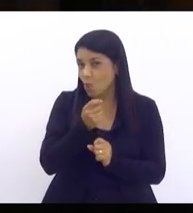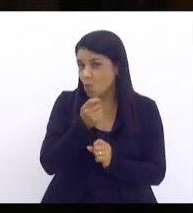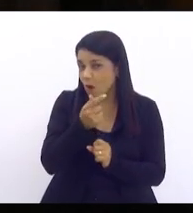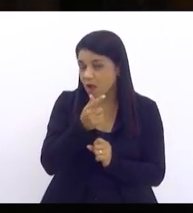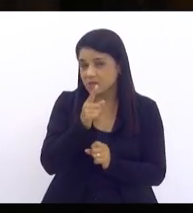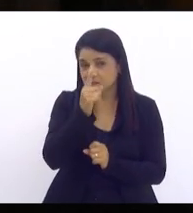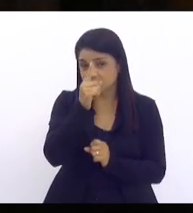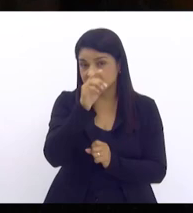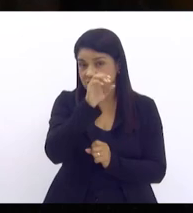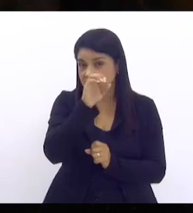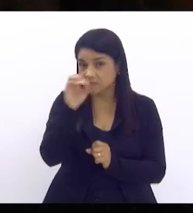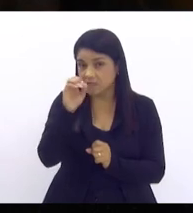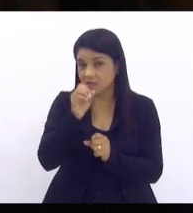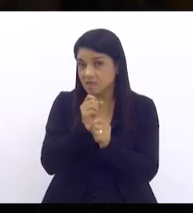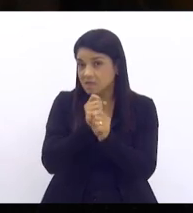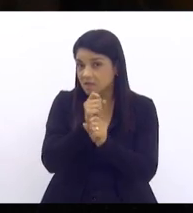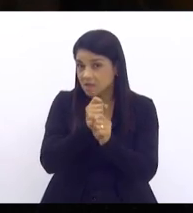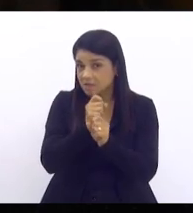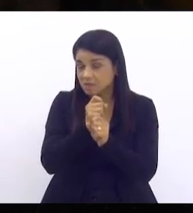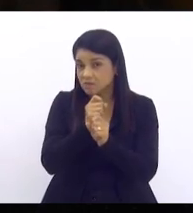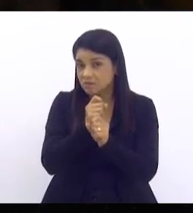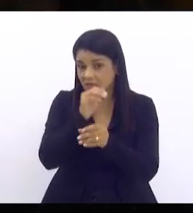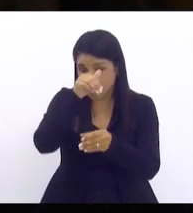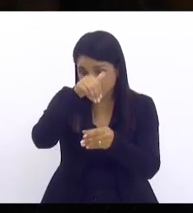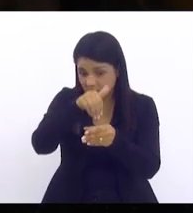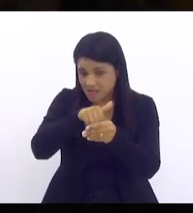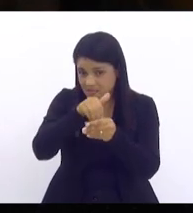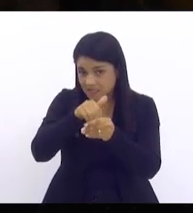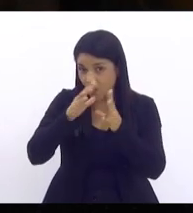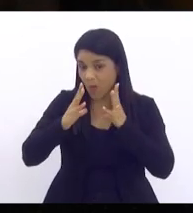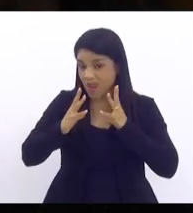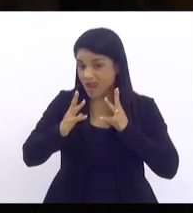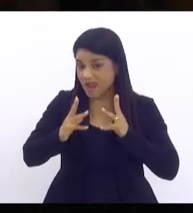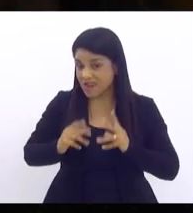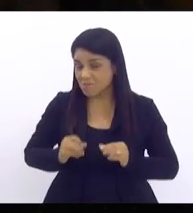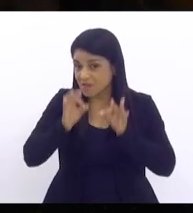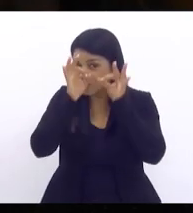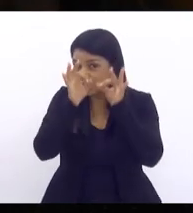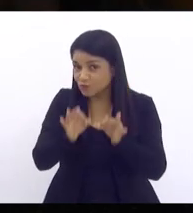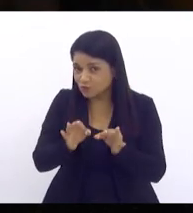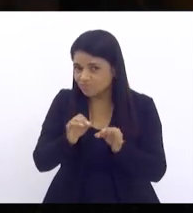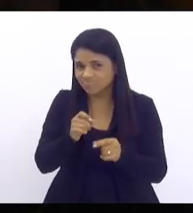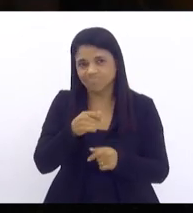eleições limpas, não existe democracia.